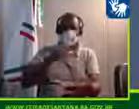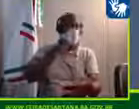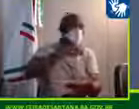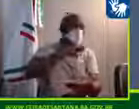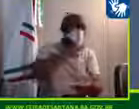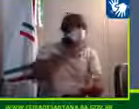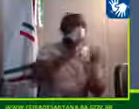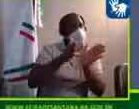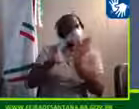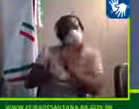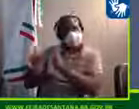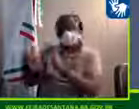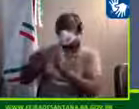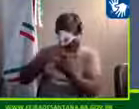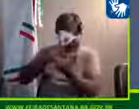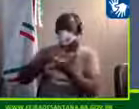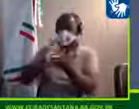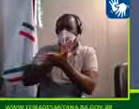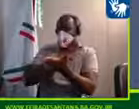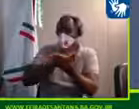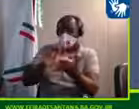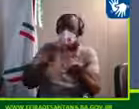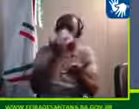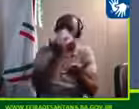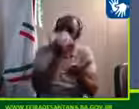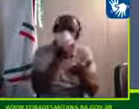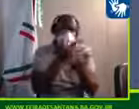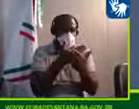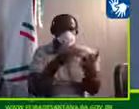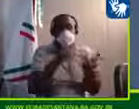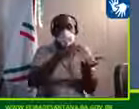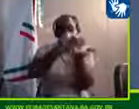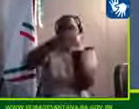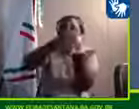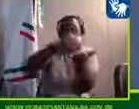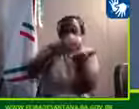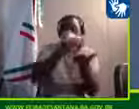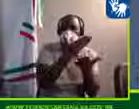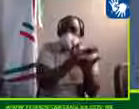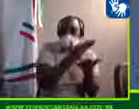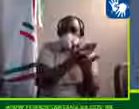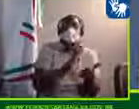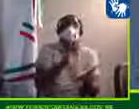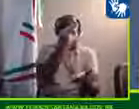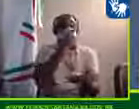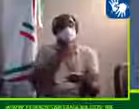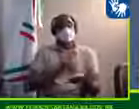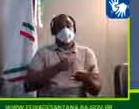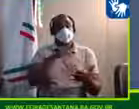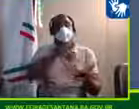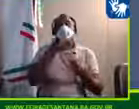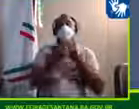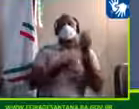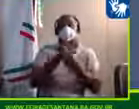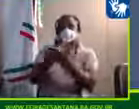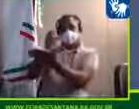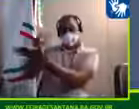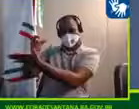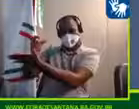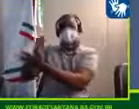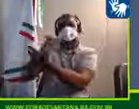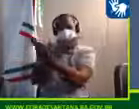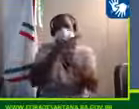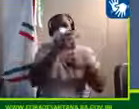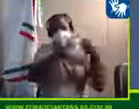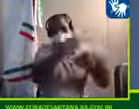já receberam algum tipo de auxílio alimentação. Tive com o secretário de Educação a semana passada e nossas compras estão sendo feitas,